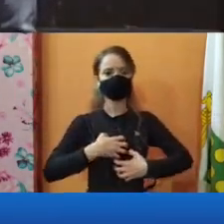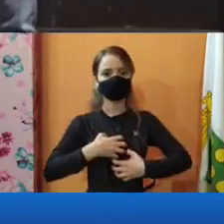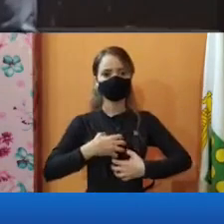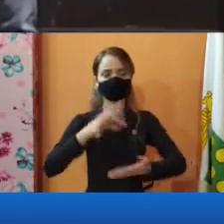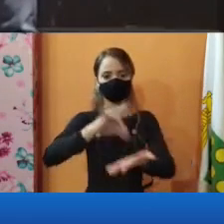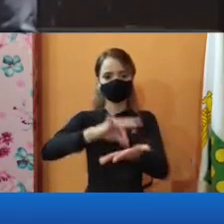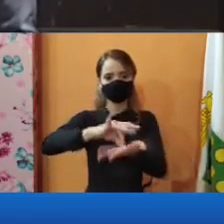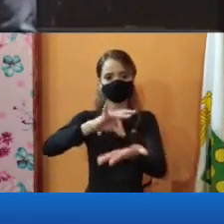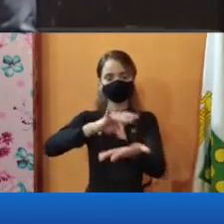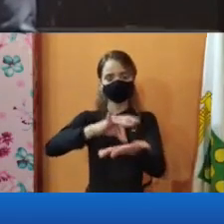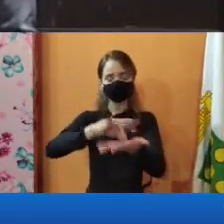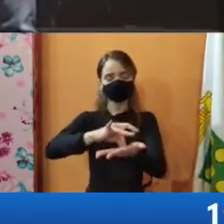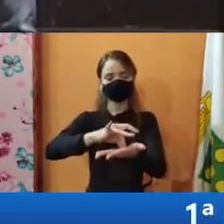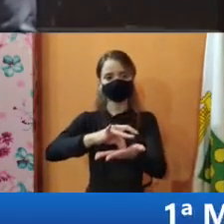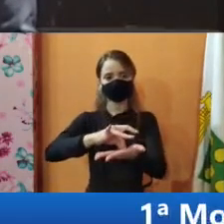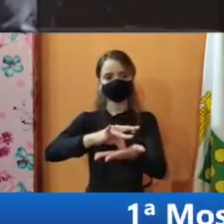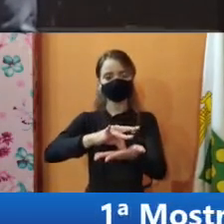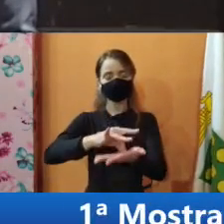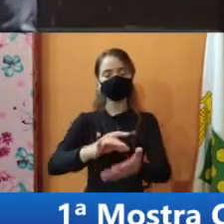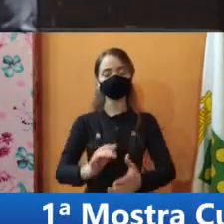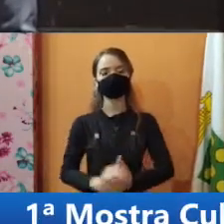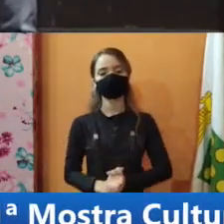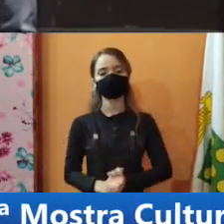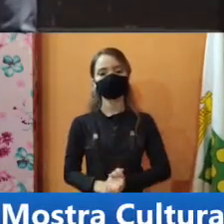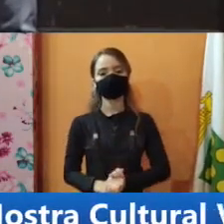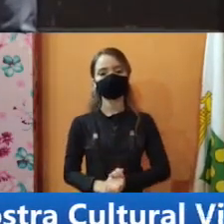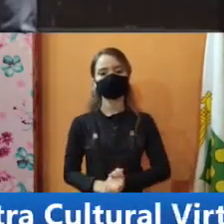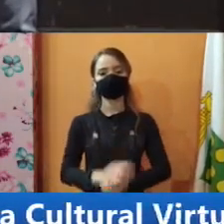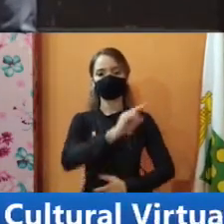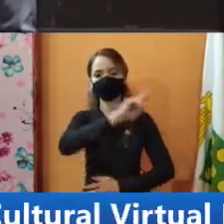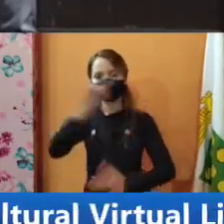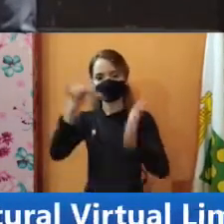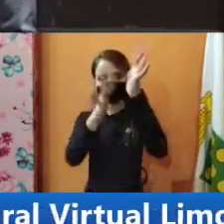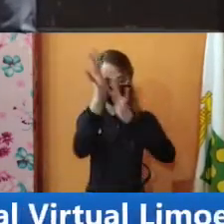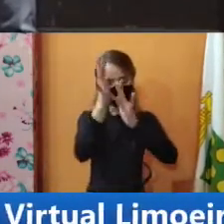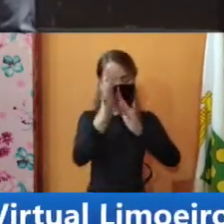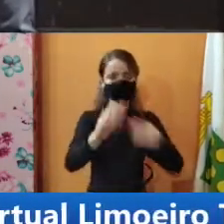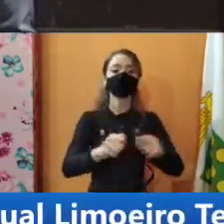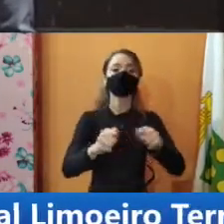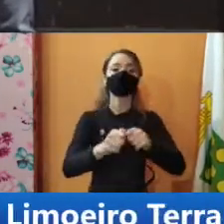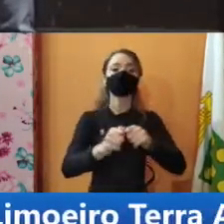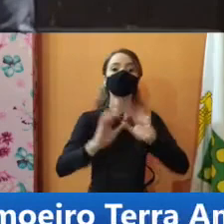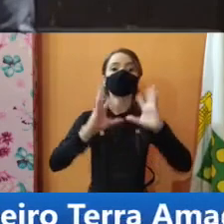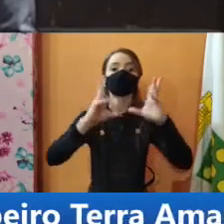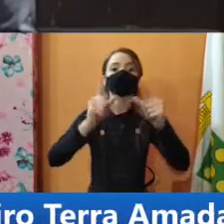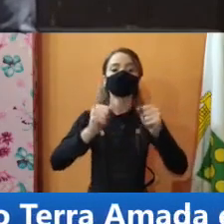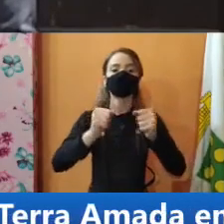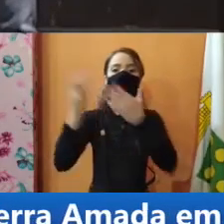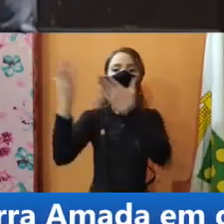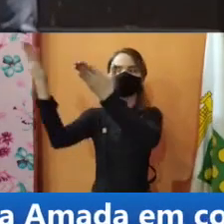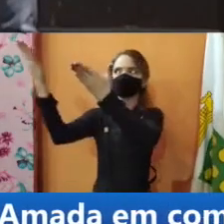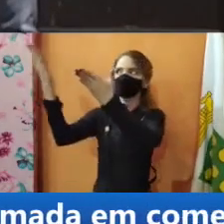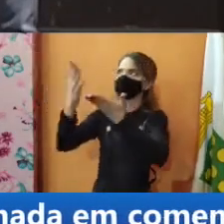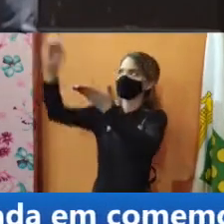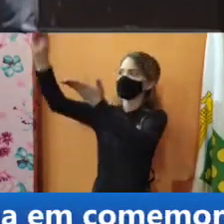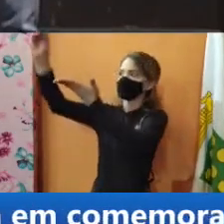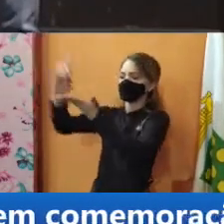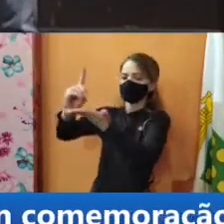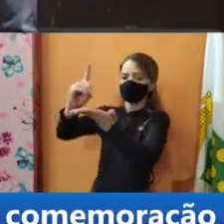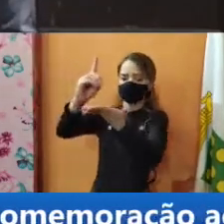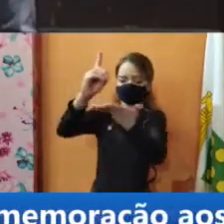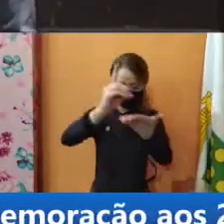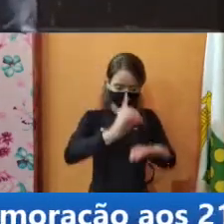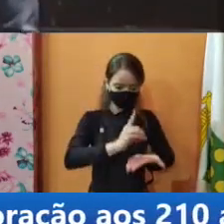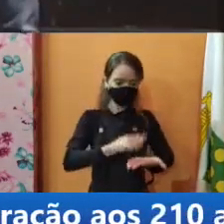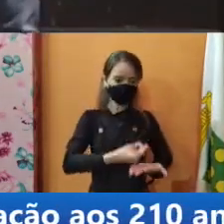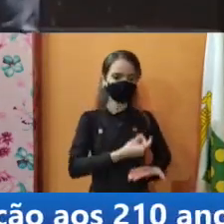que era o que a gente falava, né, doutor Orlando? Em nome de Jesus, tudo que nós fizermos, nós temos que convidar, sim, Deus a estar presente em nossas